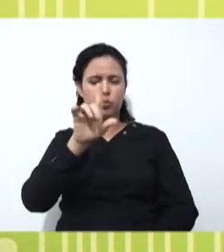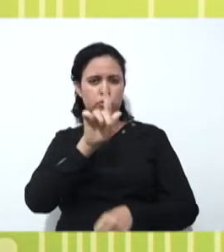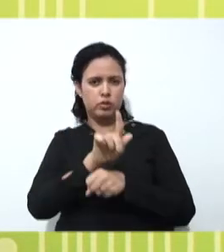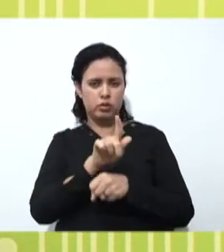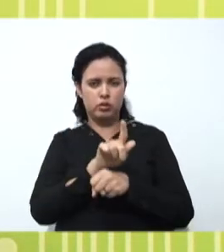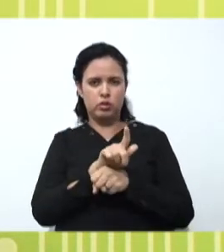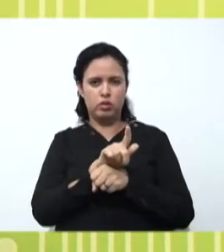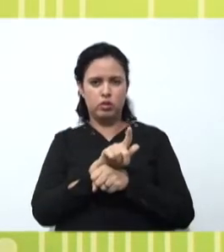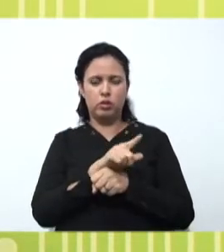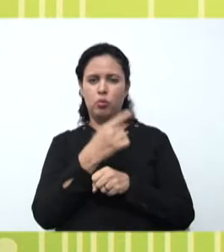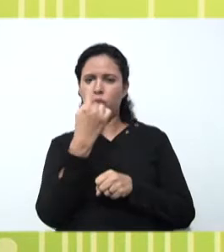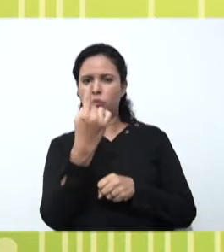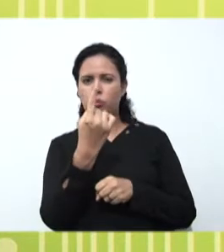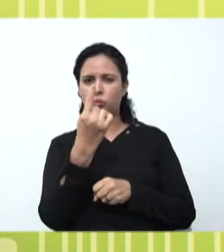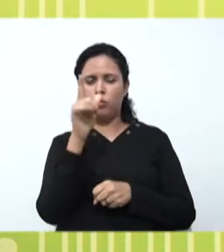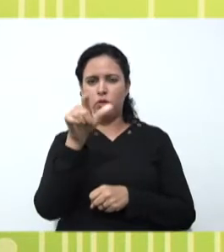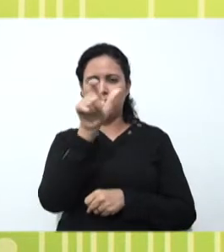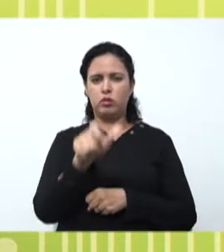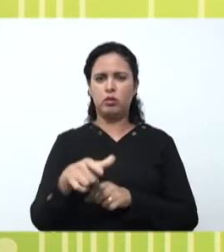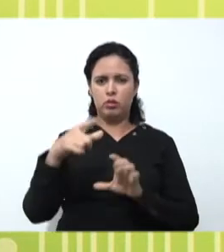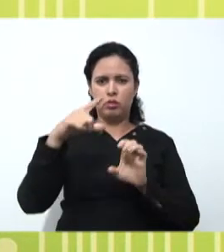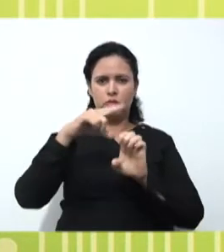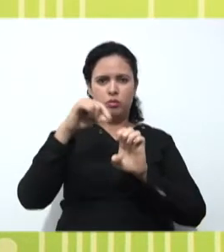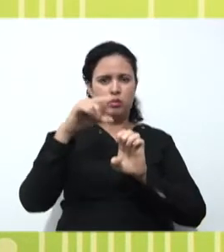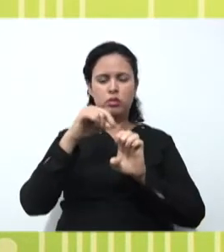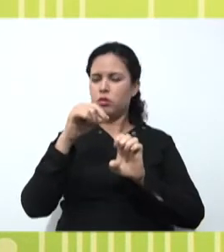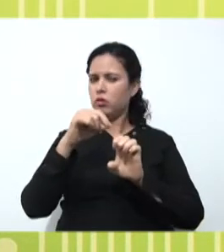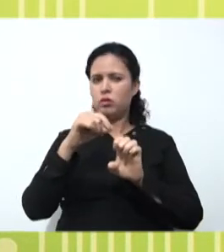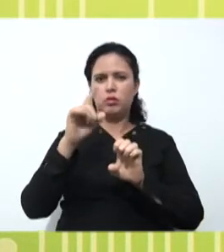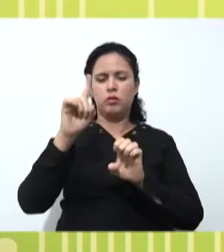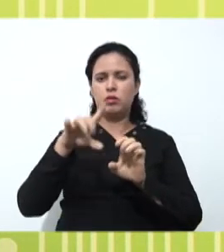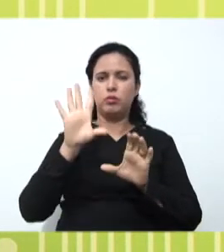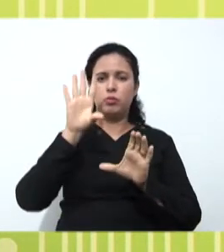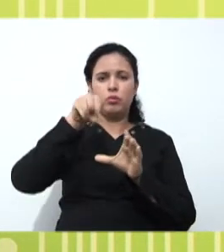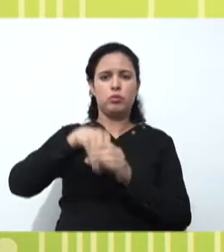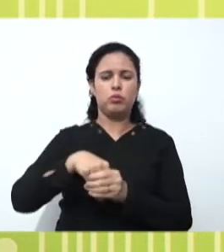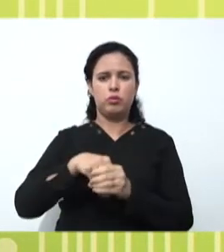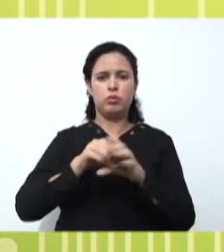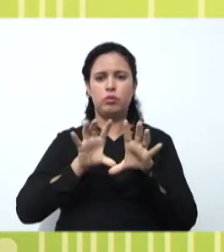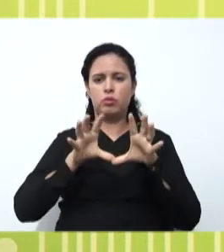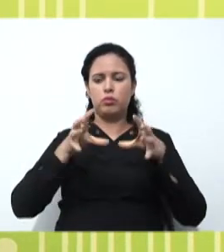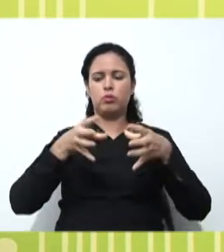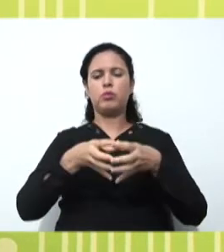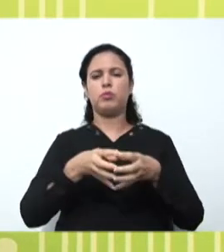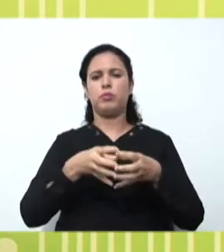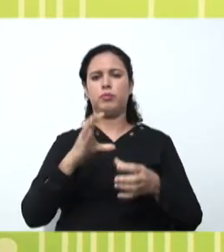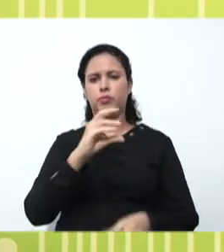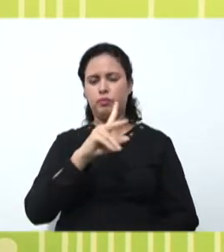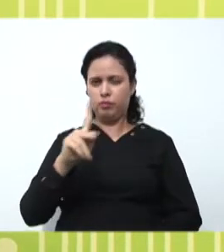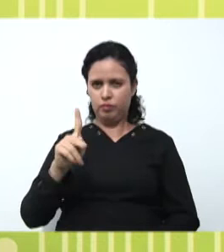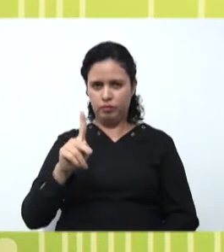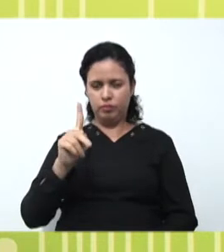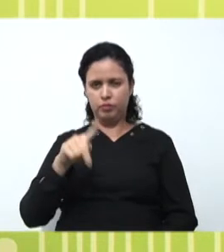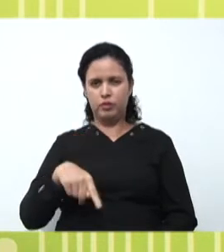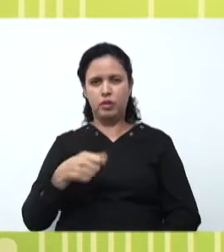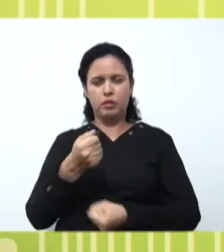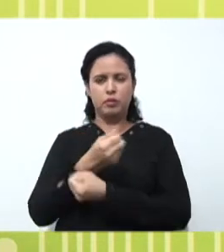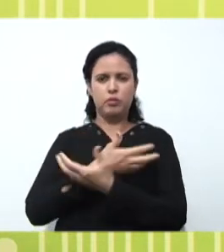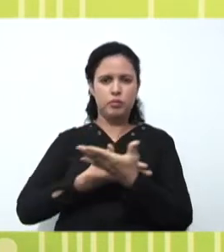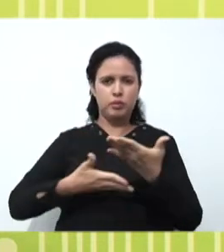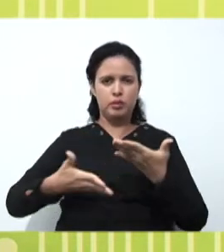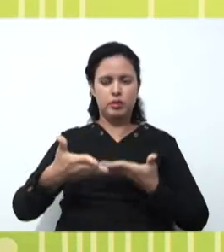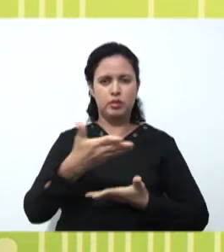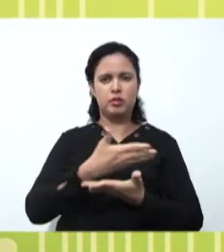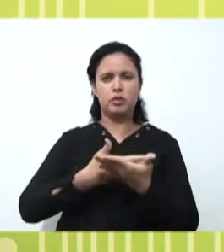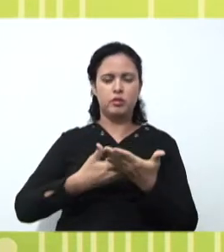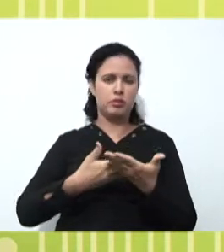que é empreendedor. Eu estou falando que o poder dentro dessa empresa cooperativa é o que? Compartilhado.